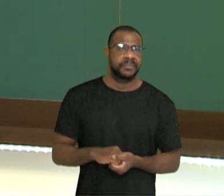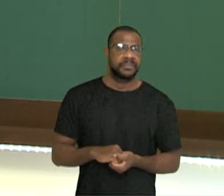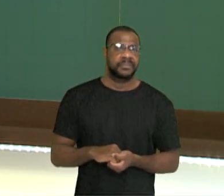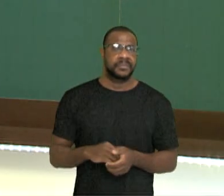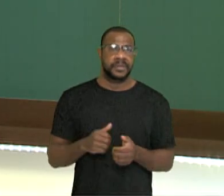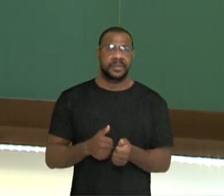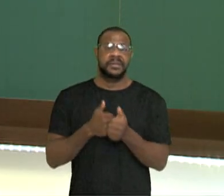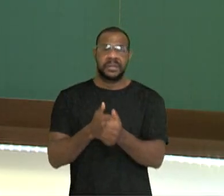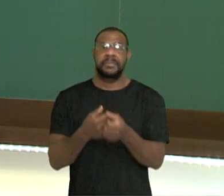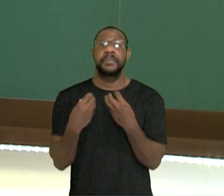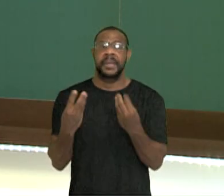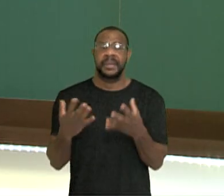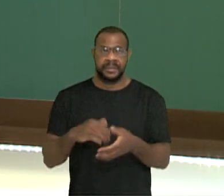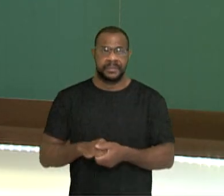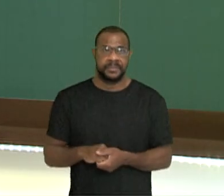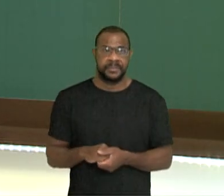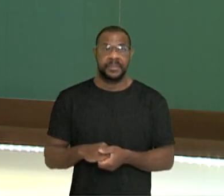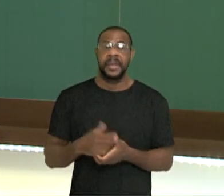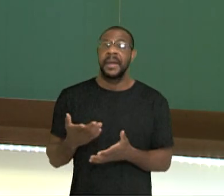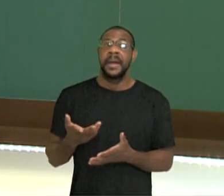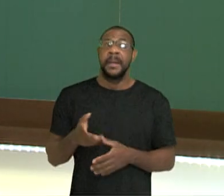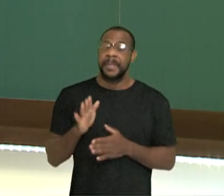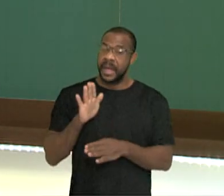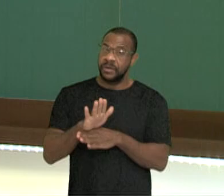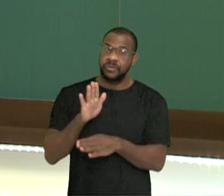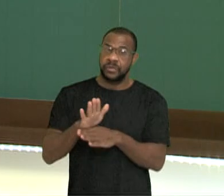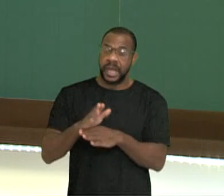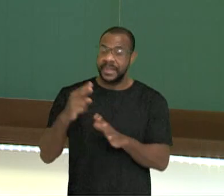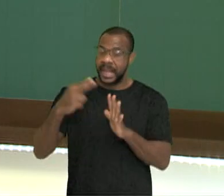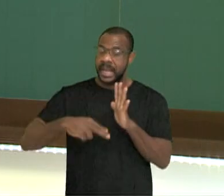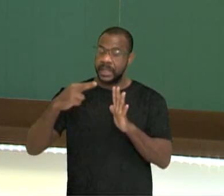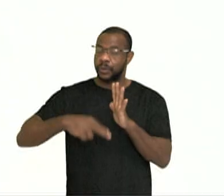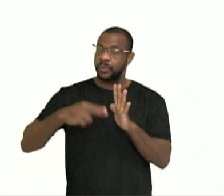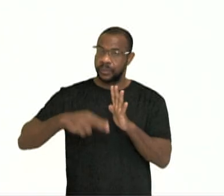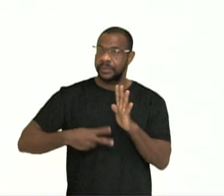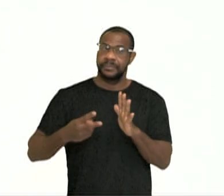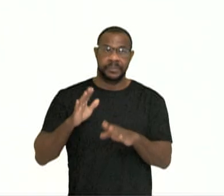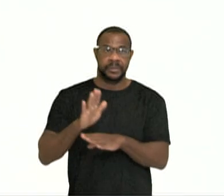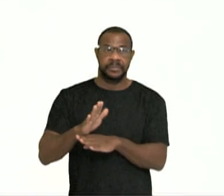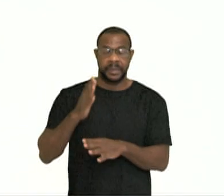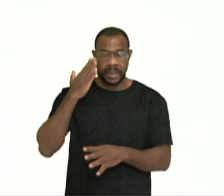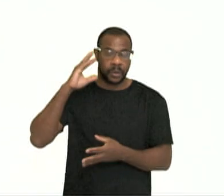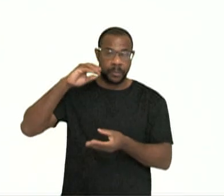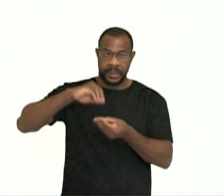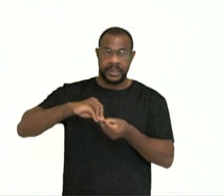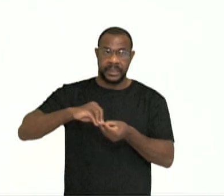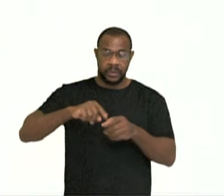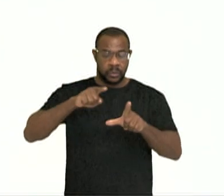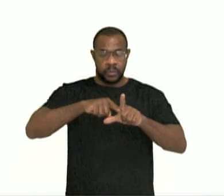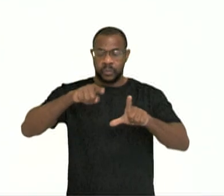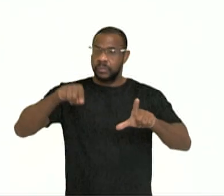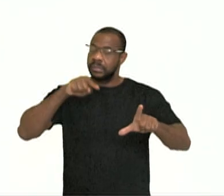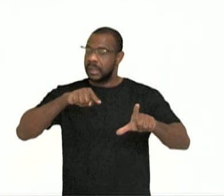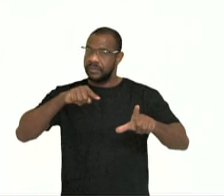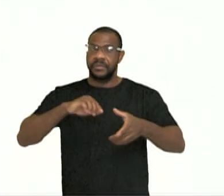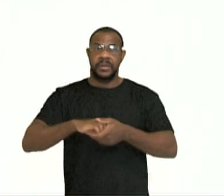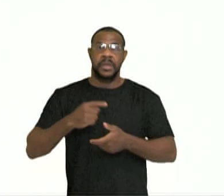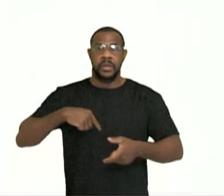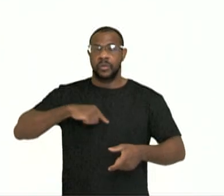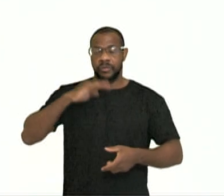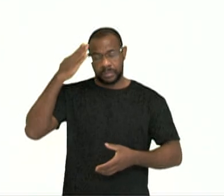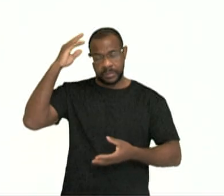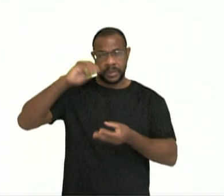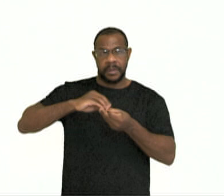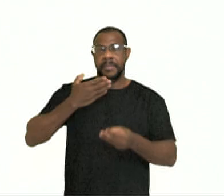Então serve para quê? Principalmente para auxiliar na leitura, né? E compreensão deste gráfico. Então nós compreendemos